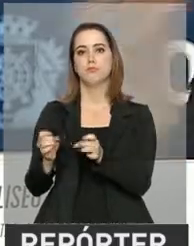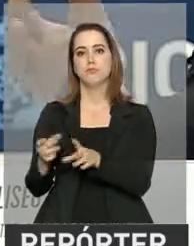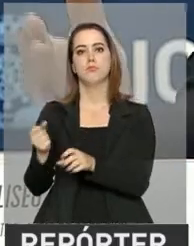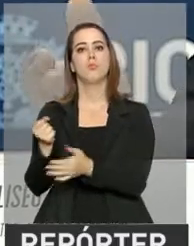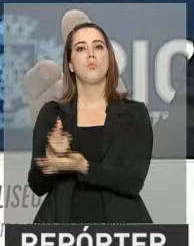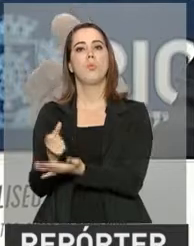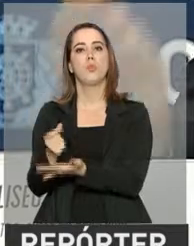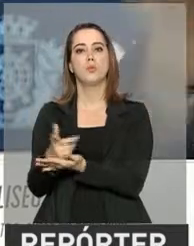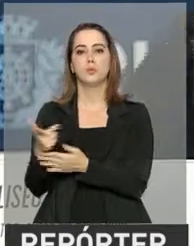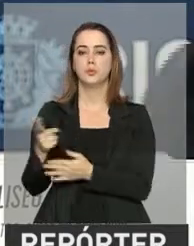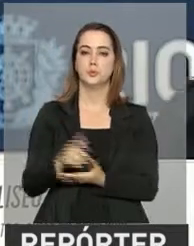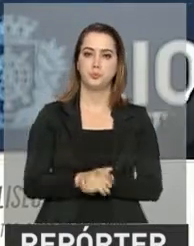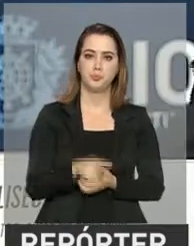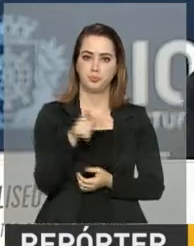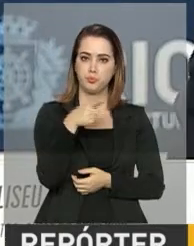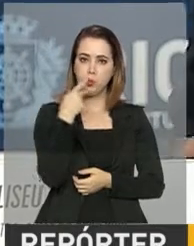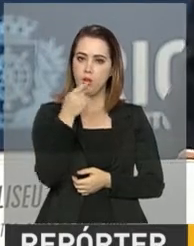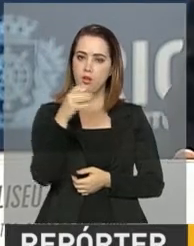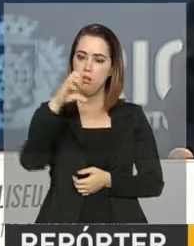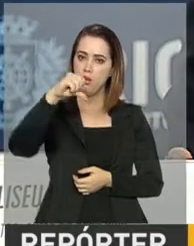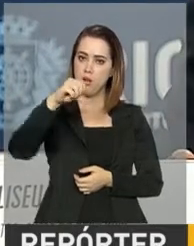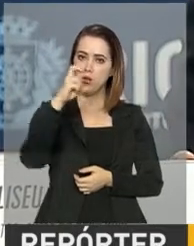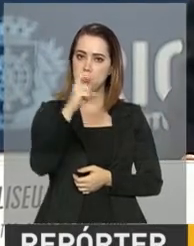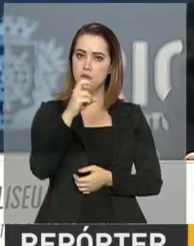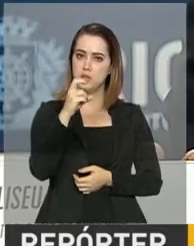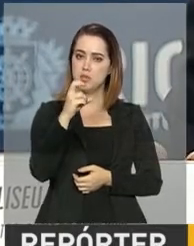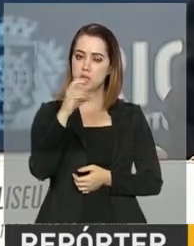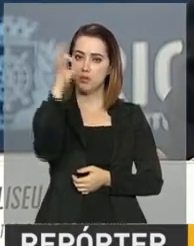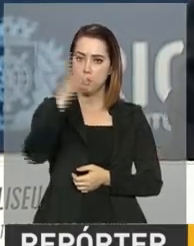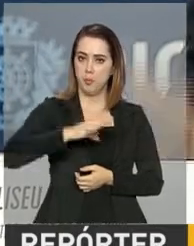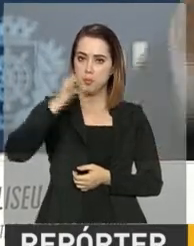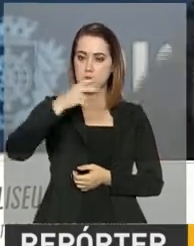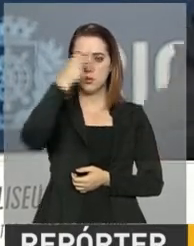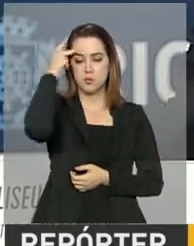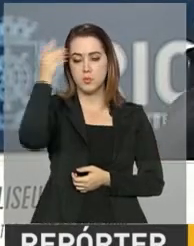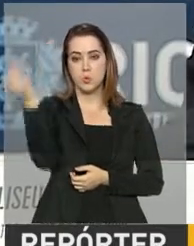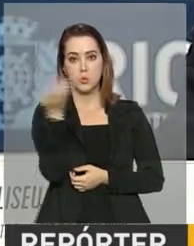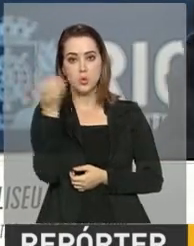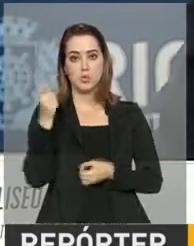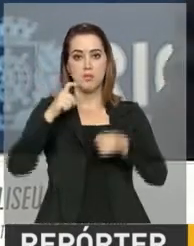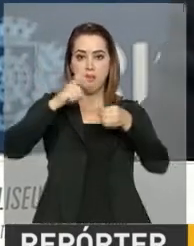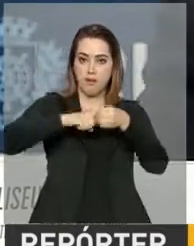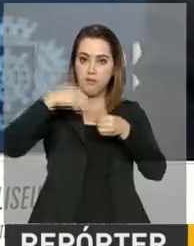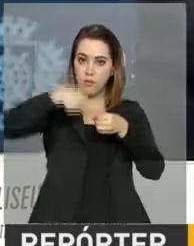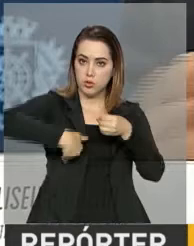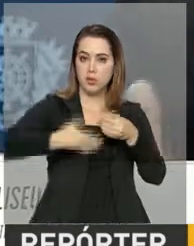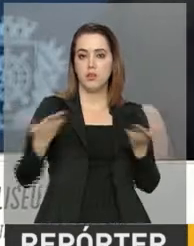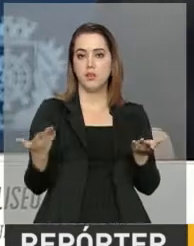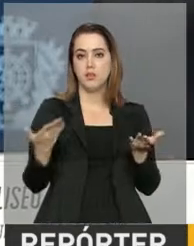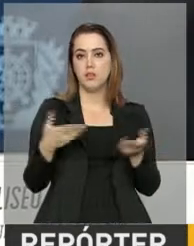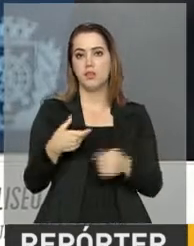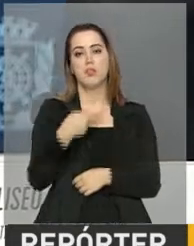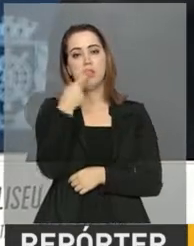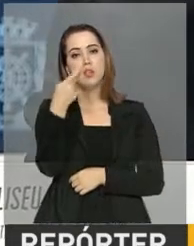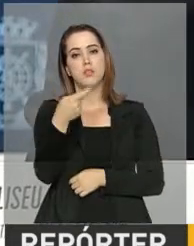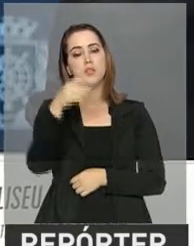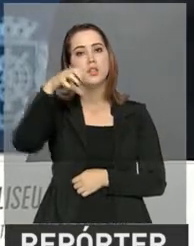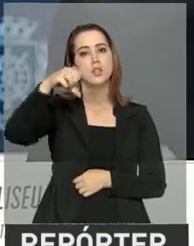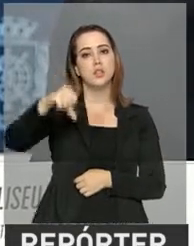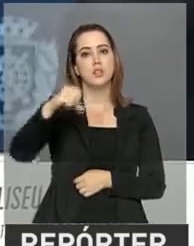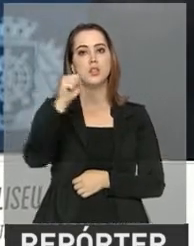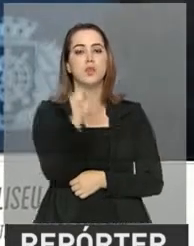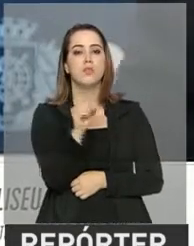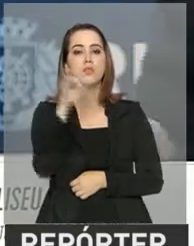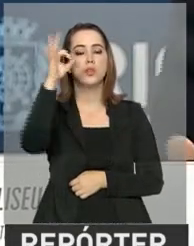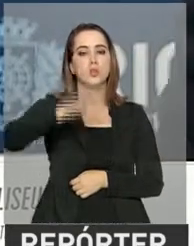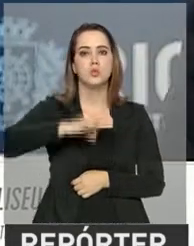que 95% das pessoas que aqui vieram querem voltar, quando 98% diz que o brasileiro é o ser humano mais acolhedor,